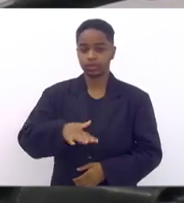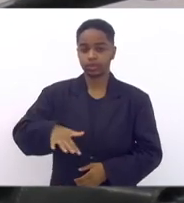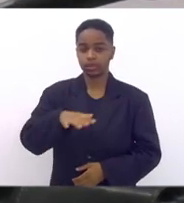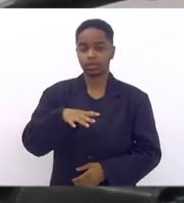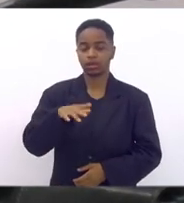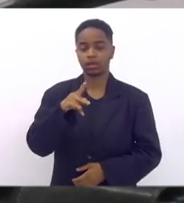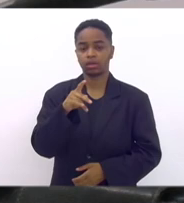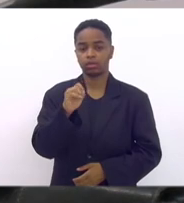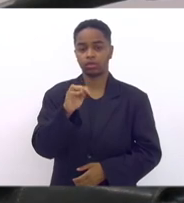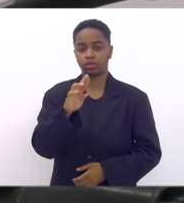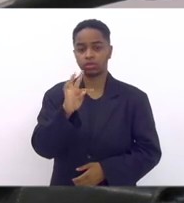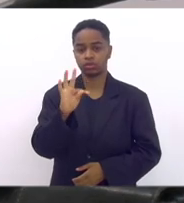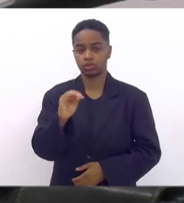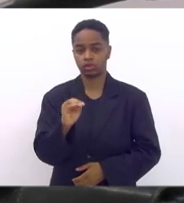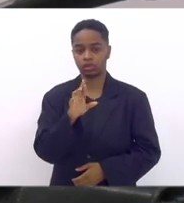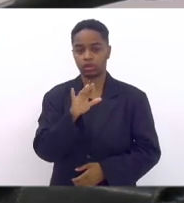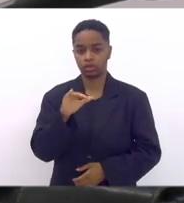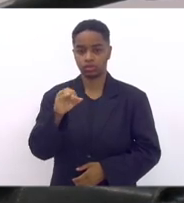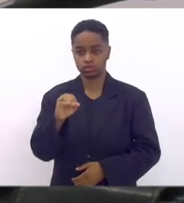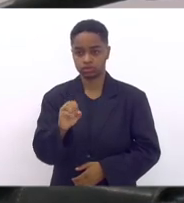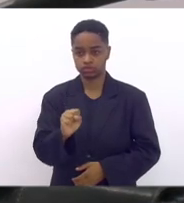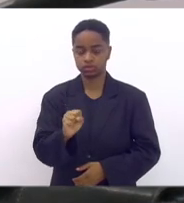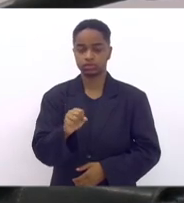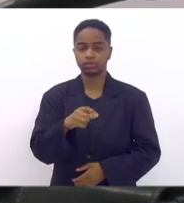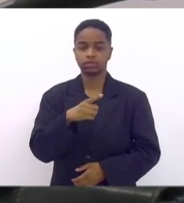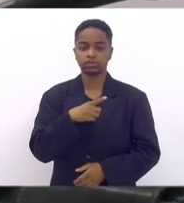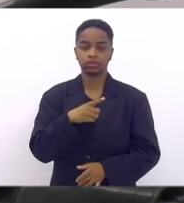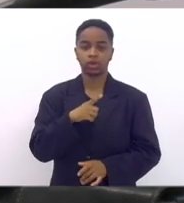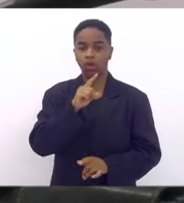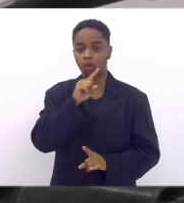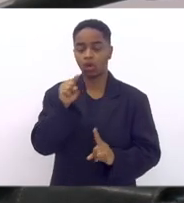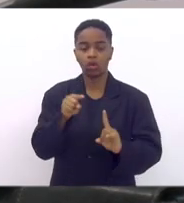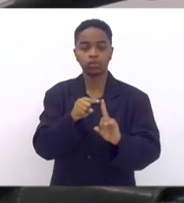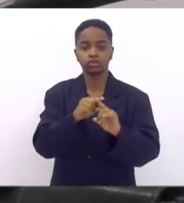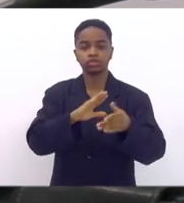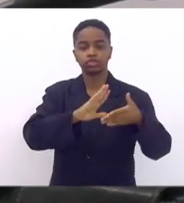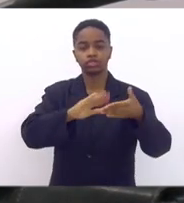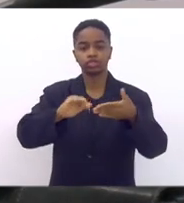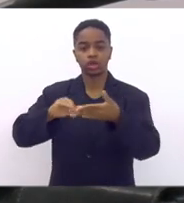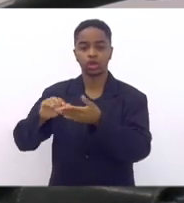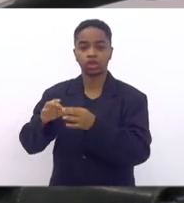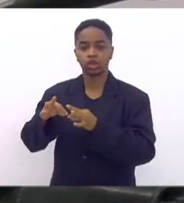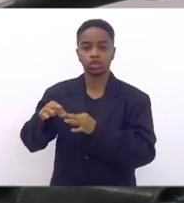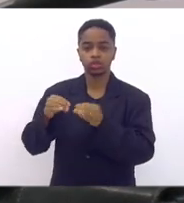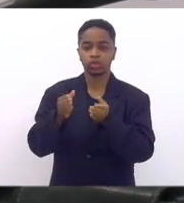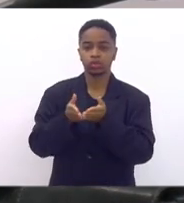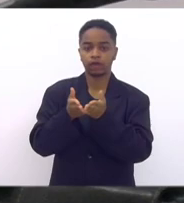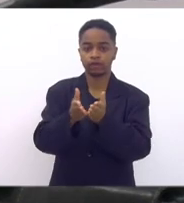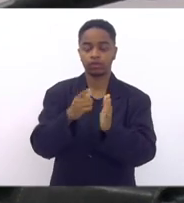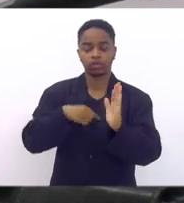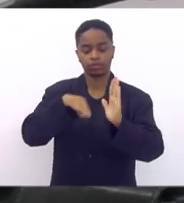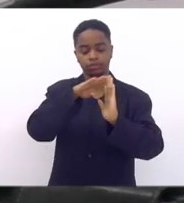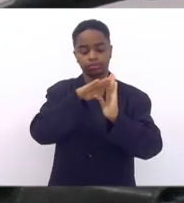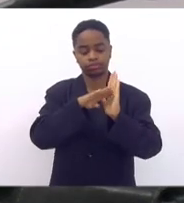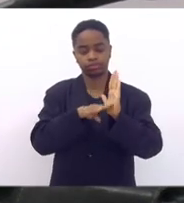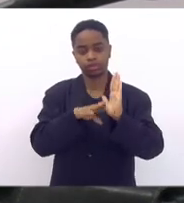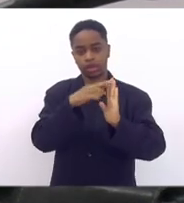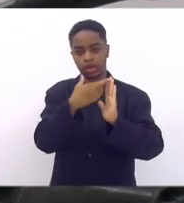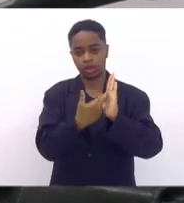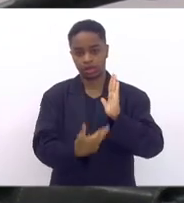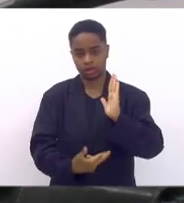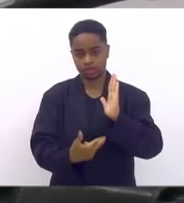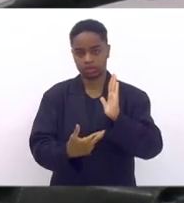a CPI A Força Tarefa tem compromisso de retirar todas as embarcações listadas no relatório da Capitania